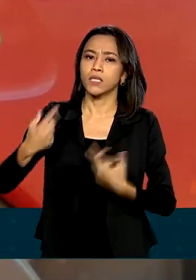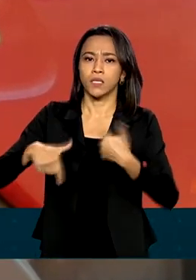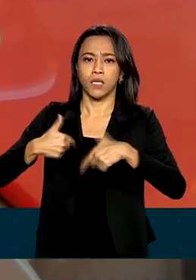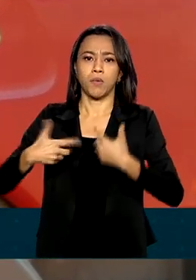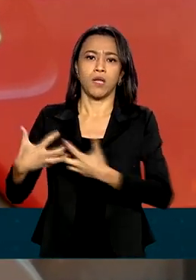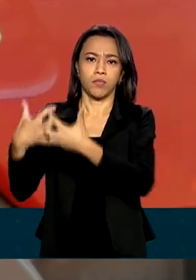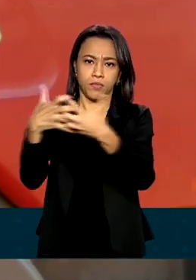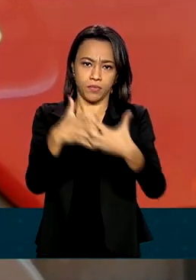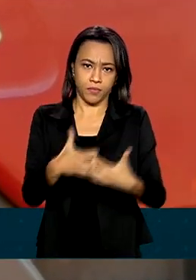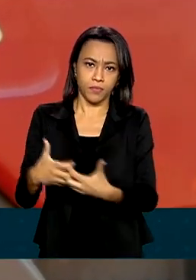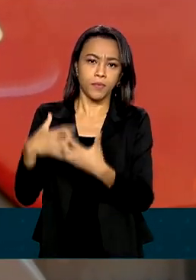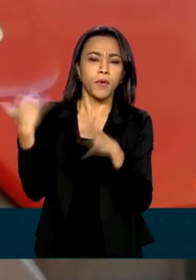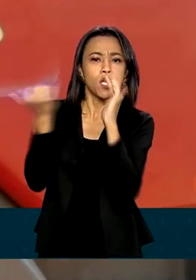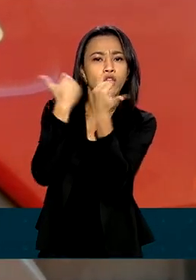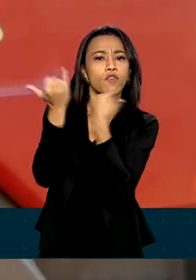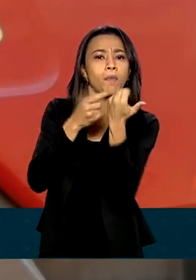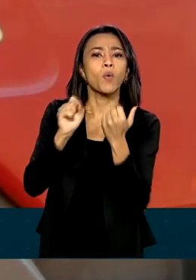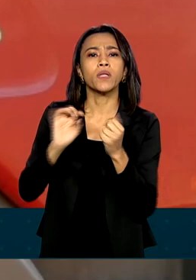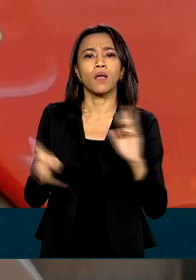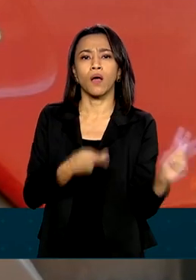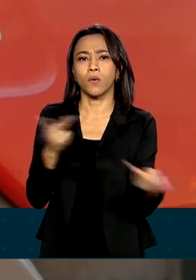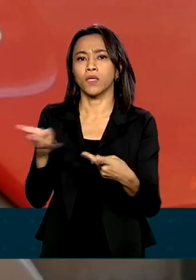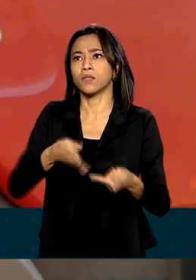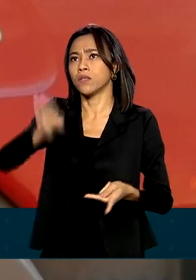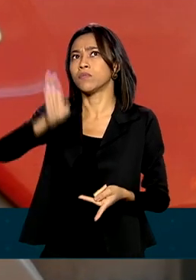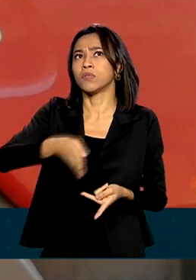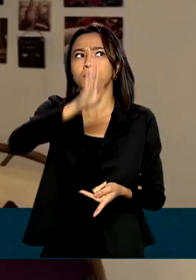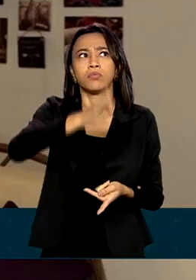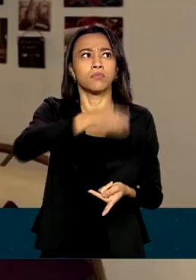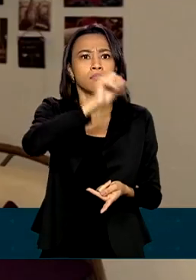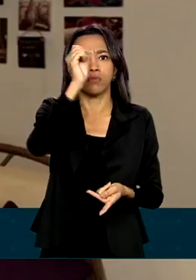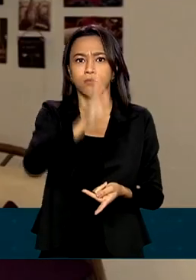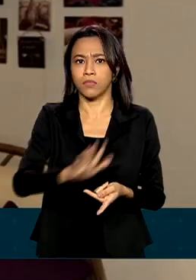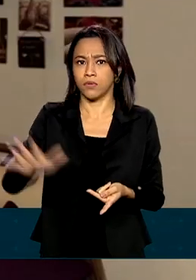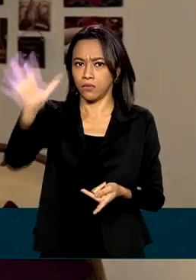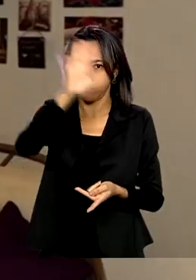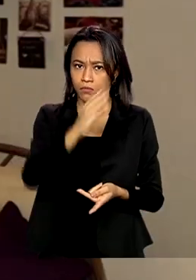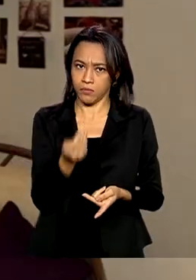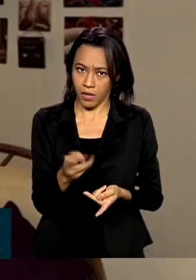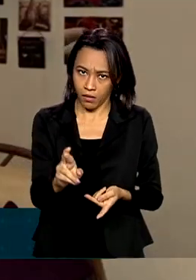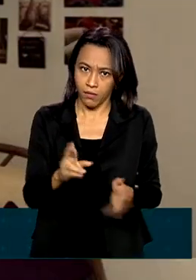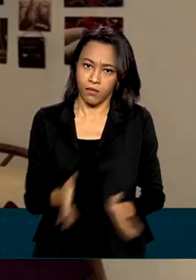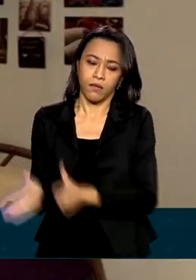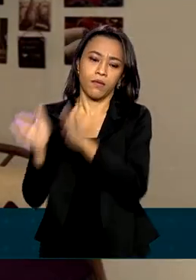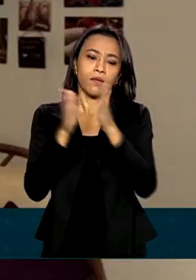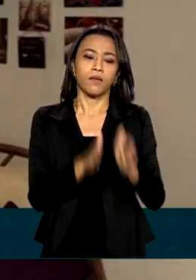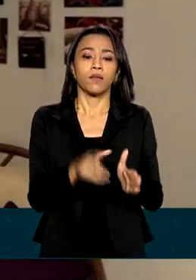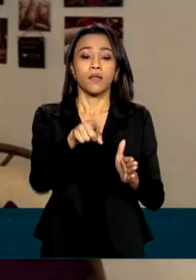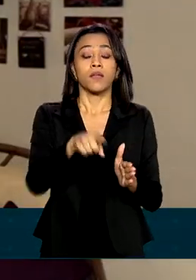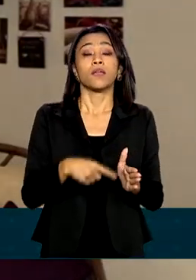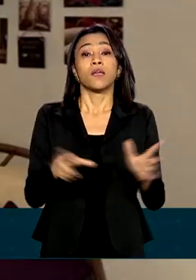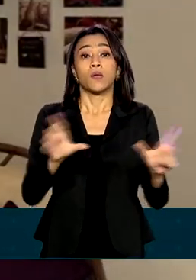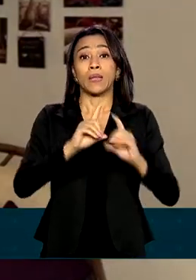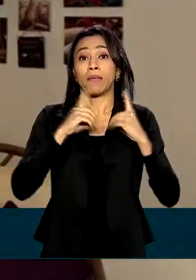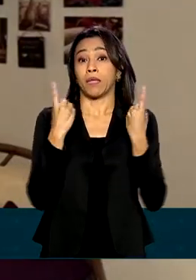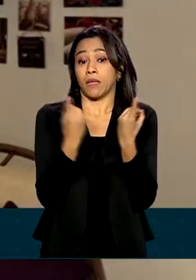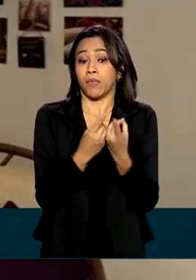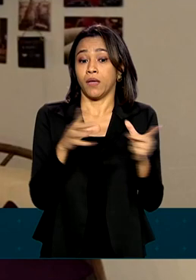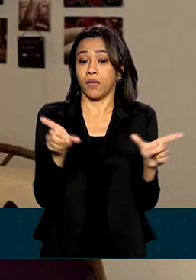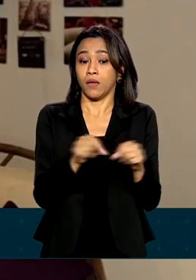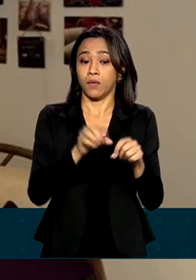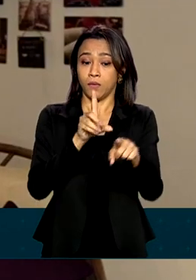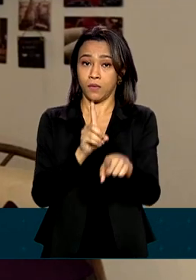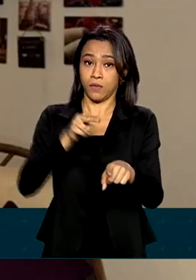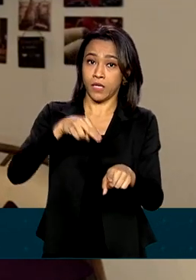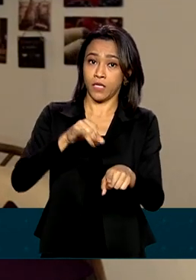estarmos informados sobre tudo o que está acontecendo sobre as nossas rodovias. Atualmente, o DENIT faz a gestão de mais de 150